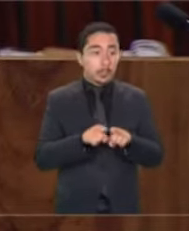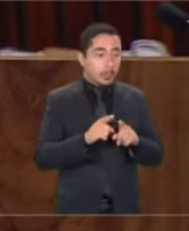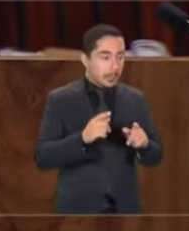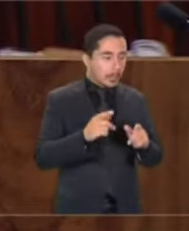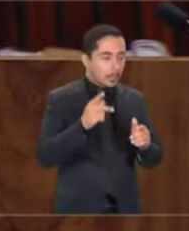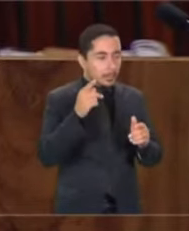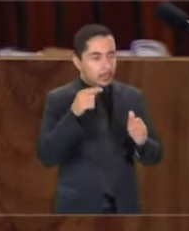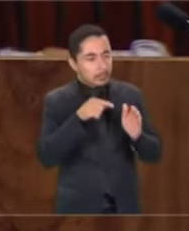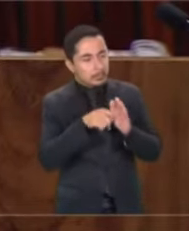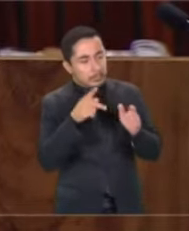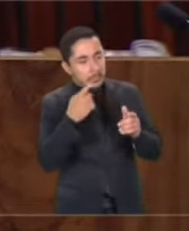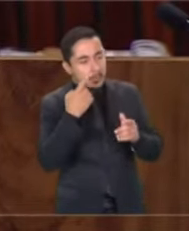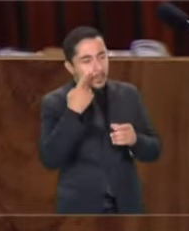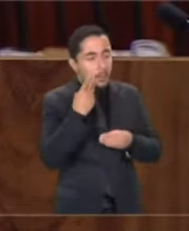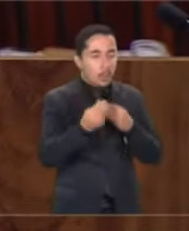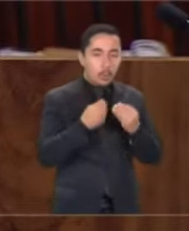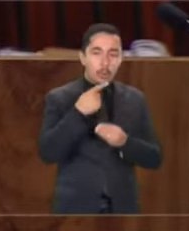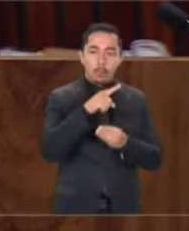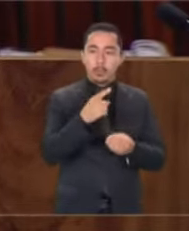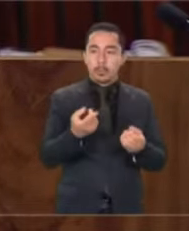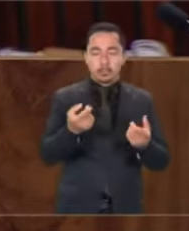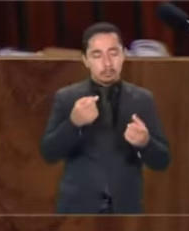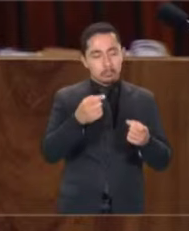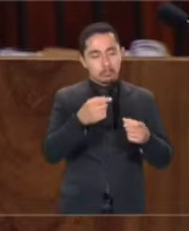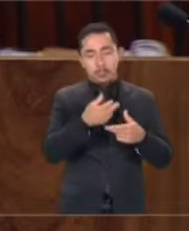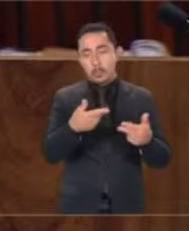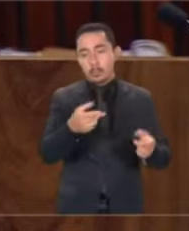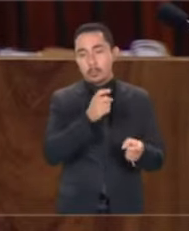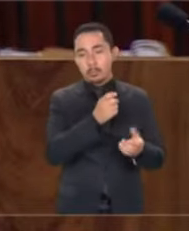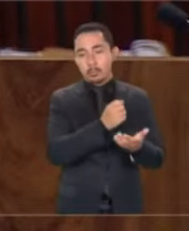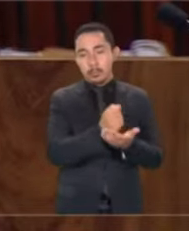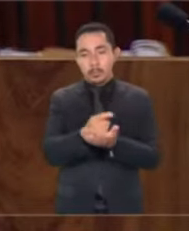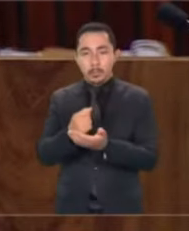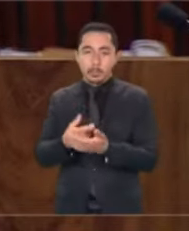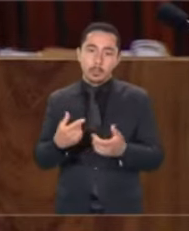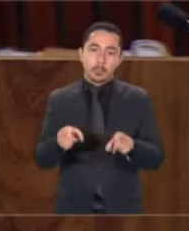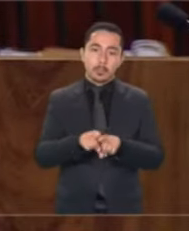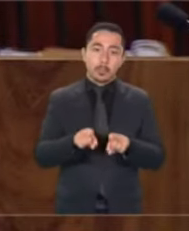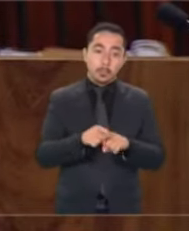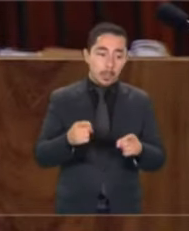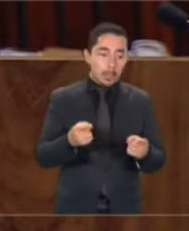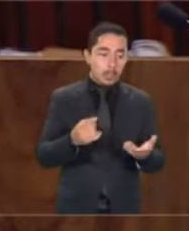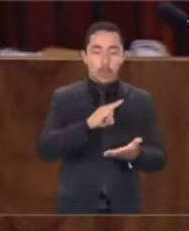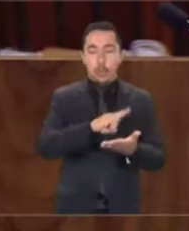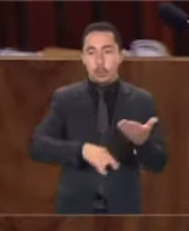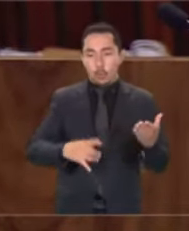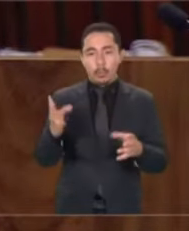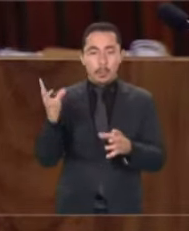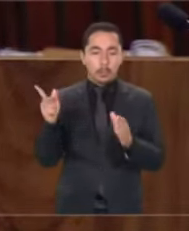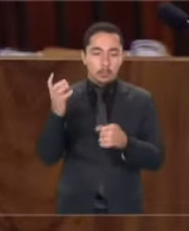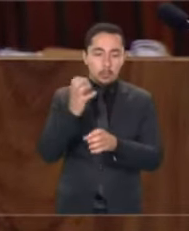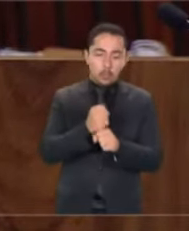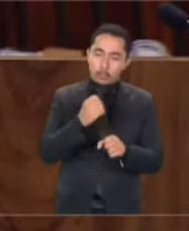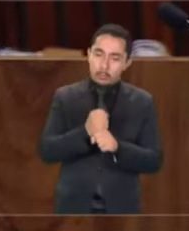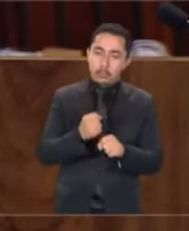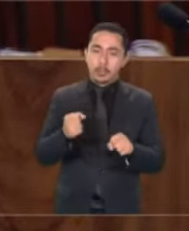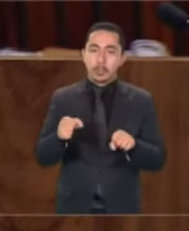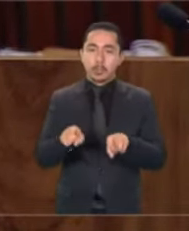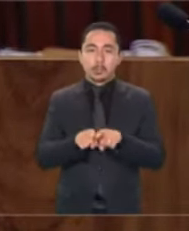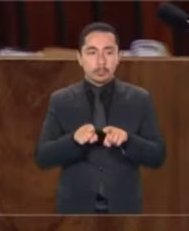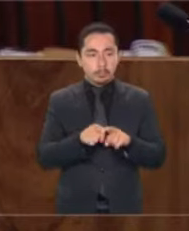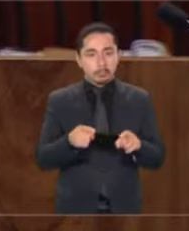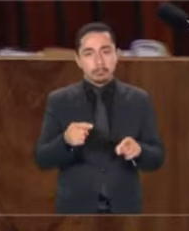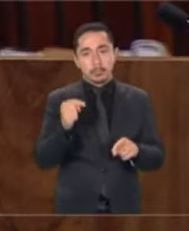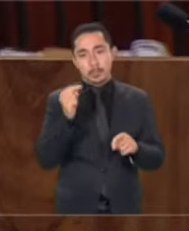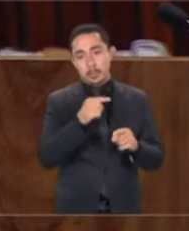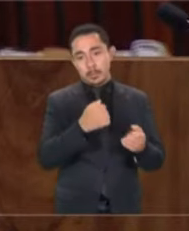despesas com as atividades partidárias mediante avaliação formal dos documentos contábeis e fiscais apresentados